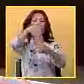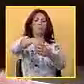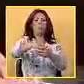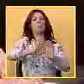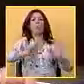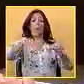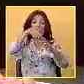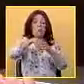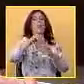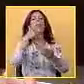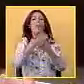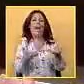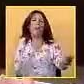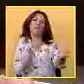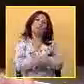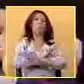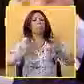uma revolução não violenta que tem tanto...